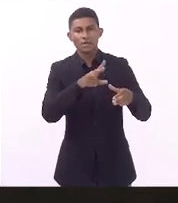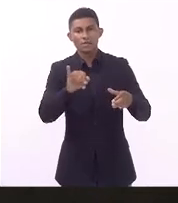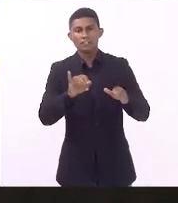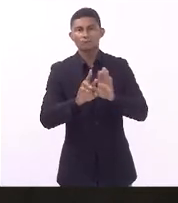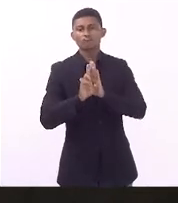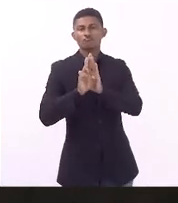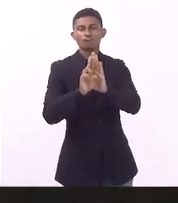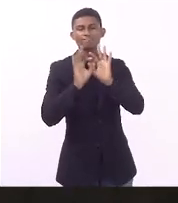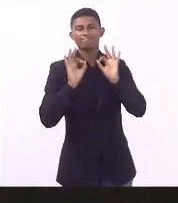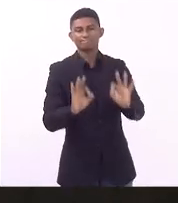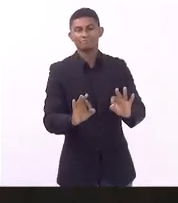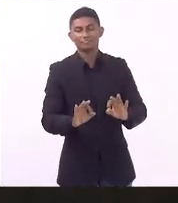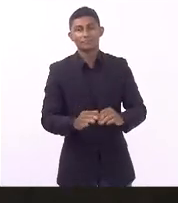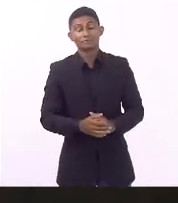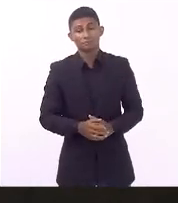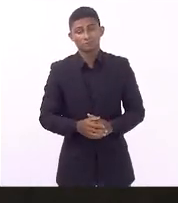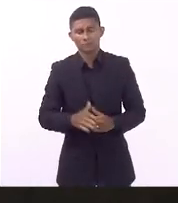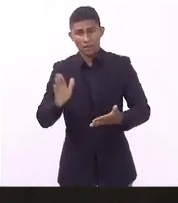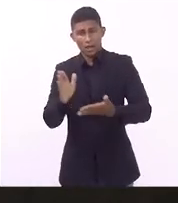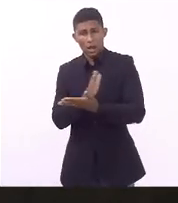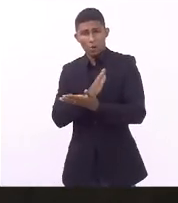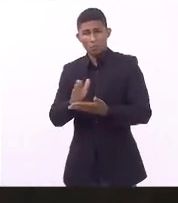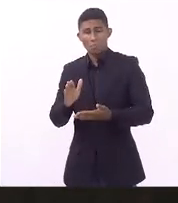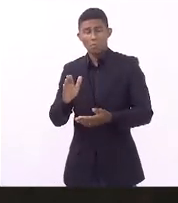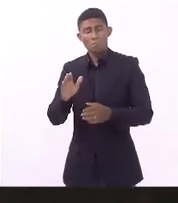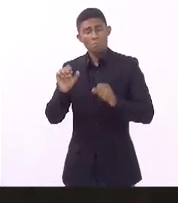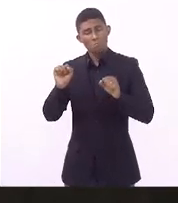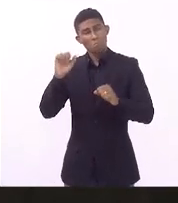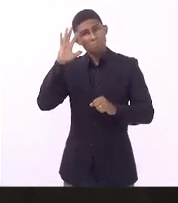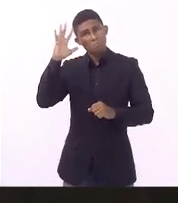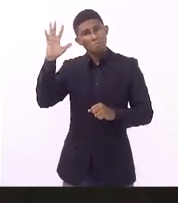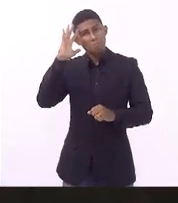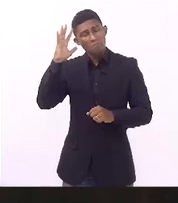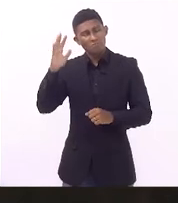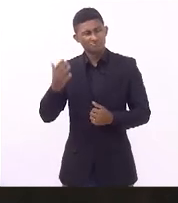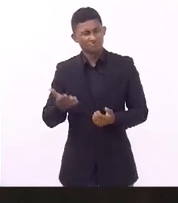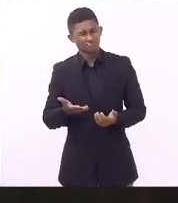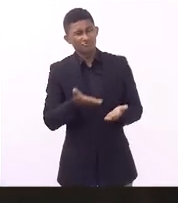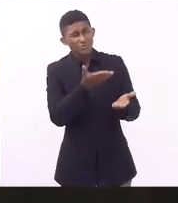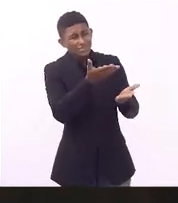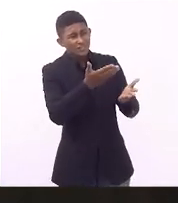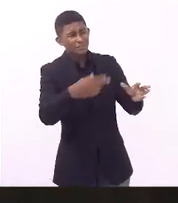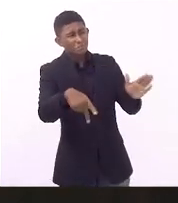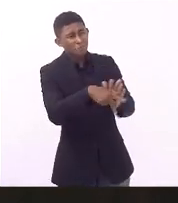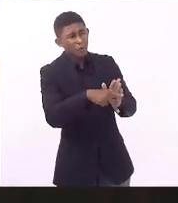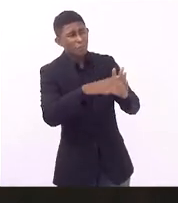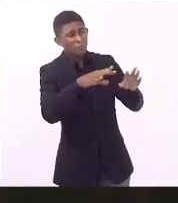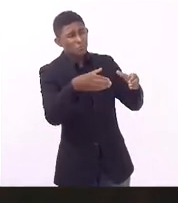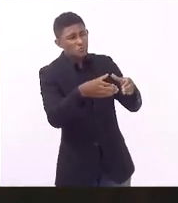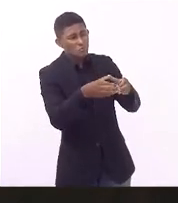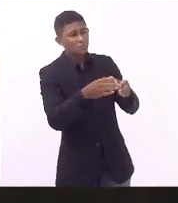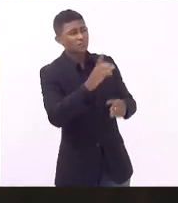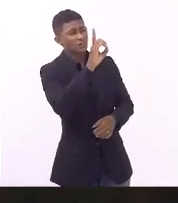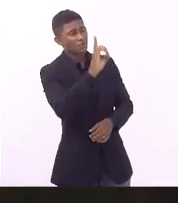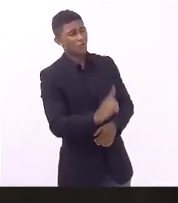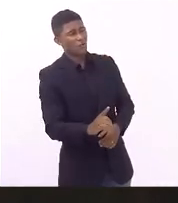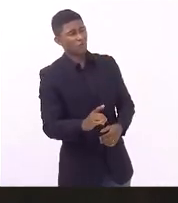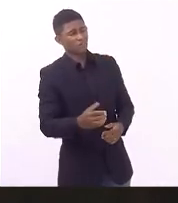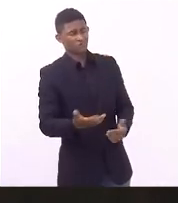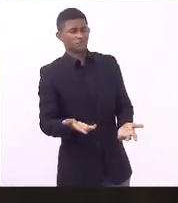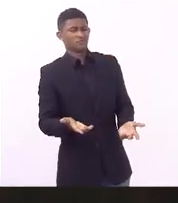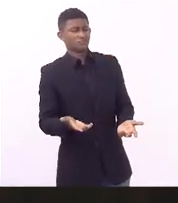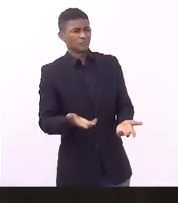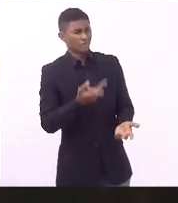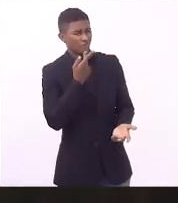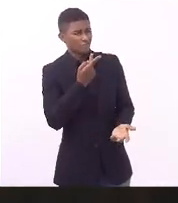Eu digo isso, alguém pode achar que eu sou suspeito por estar dizendo que sou integrante dessa diretoria, mas não me considero